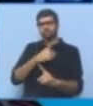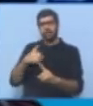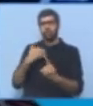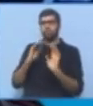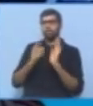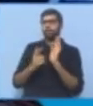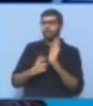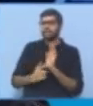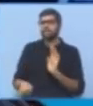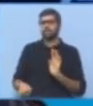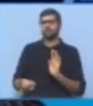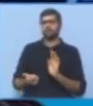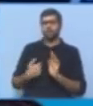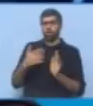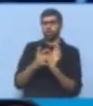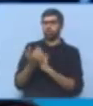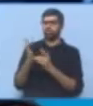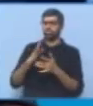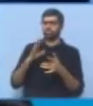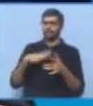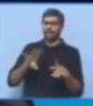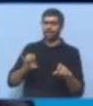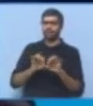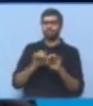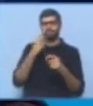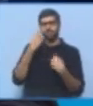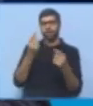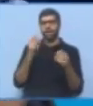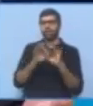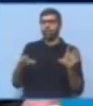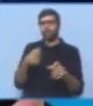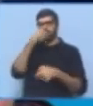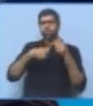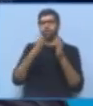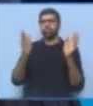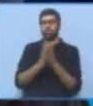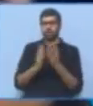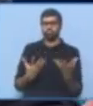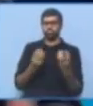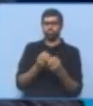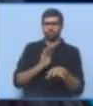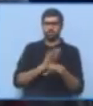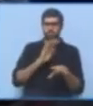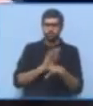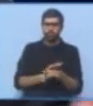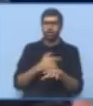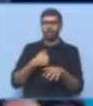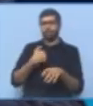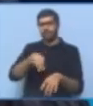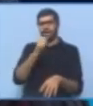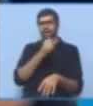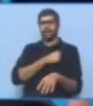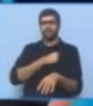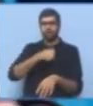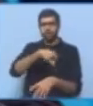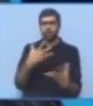médico. Portanto, Jesus quer ser solidário com toda a gente. E por isso está com os pecadores, e está com os publicanos, e vai comer a casa deles, e está com